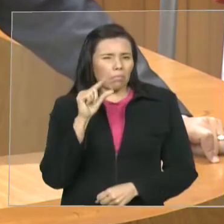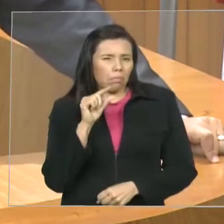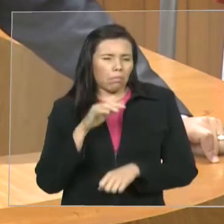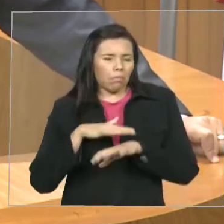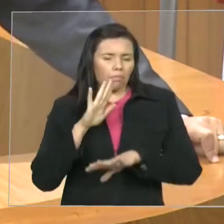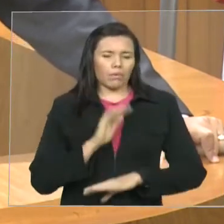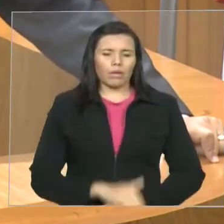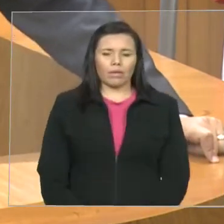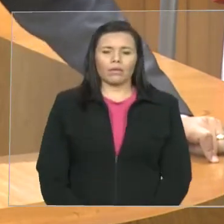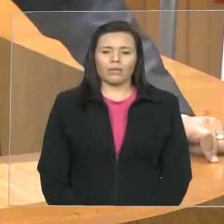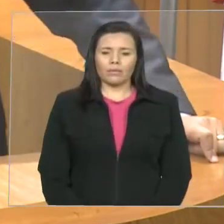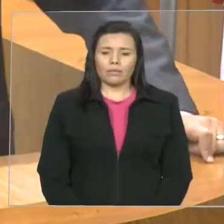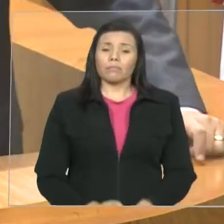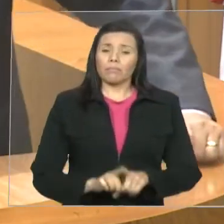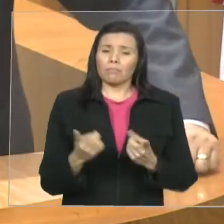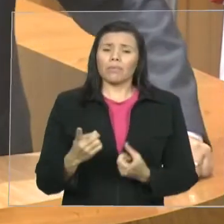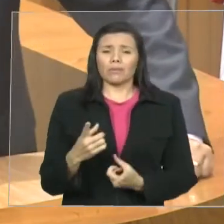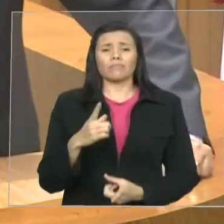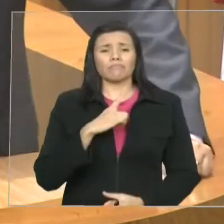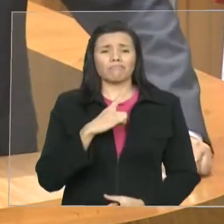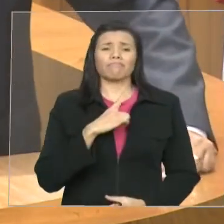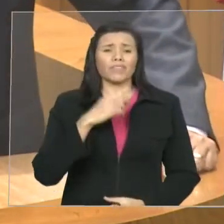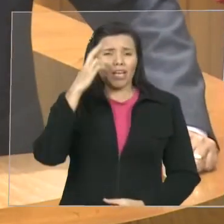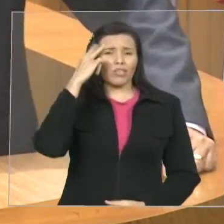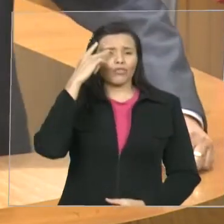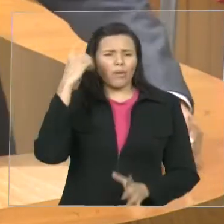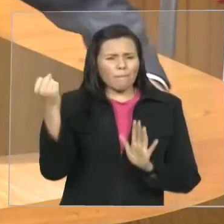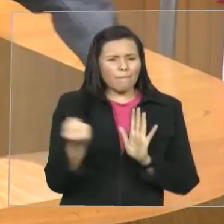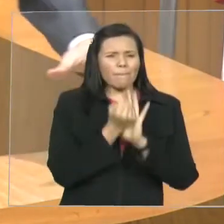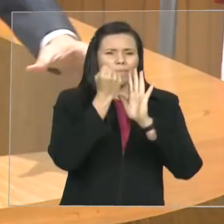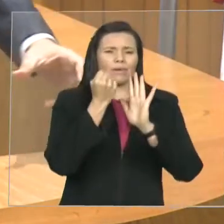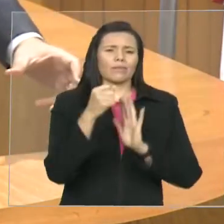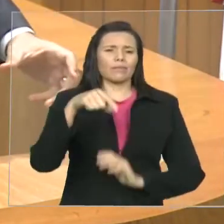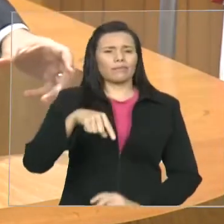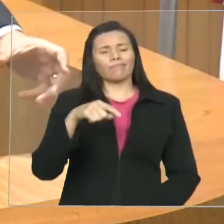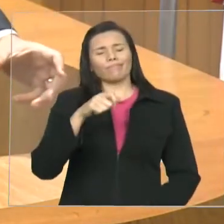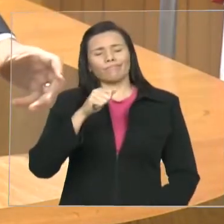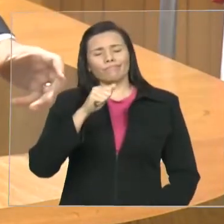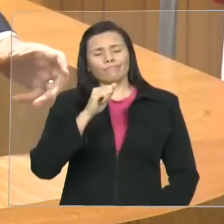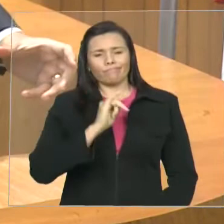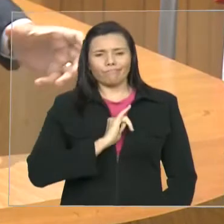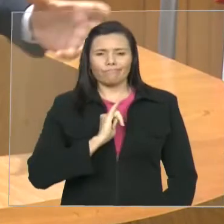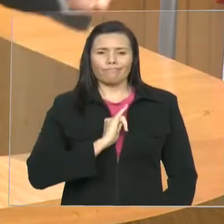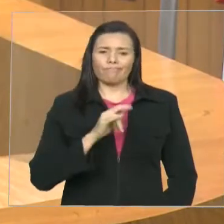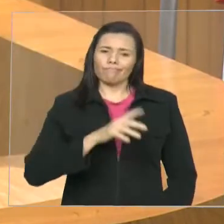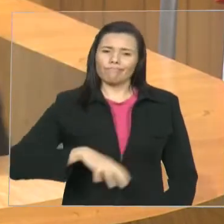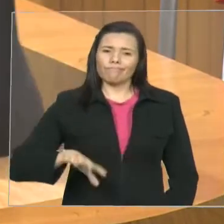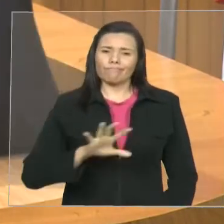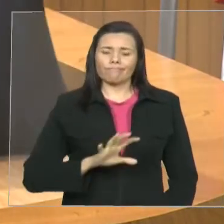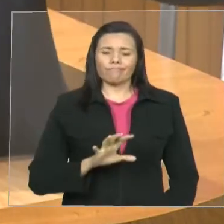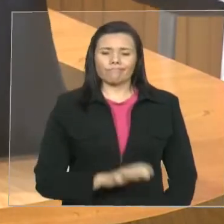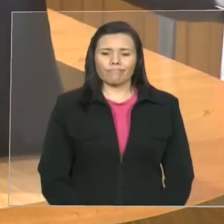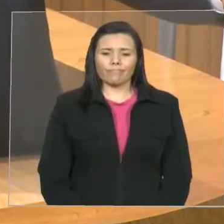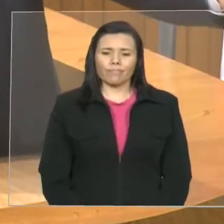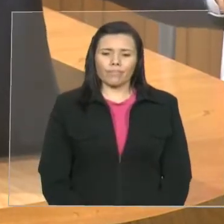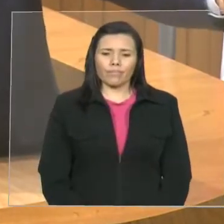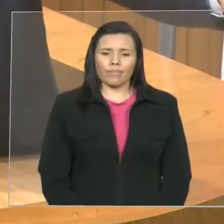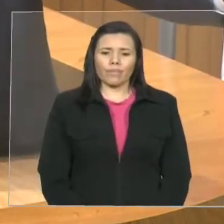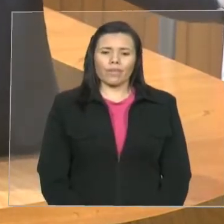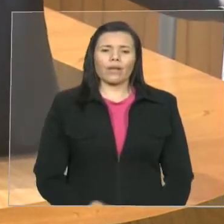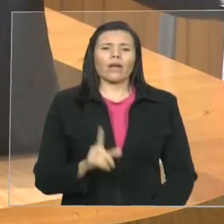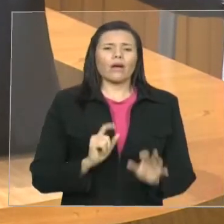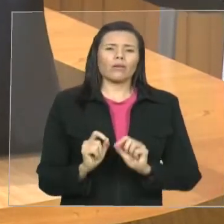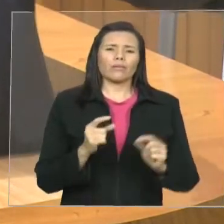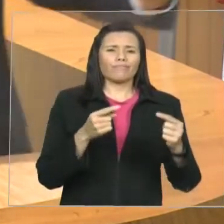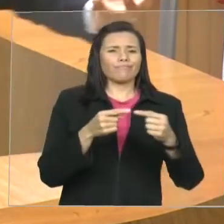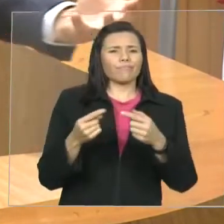famílias que têm parte da história de Imperatriz, parte com uma família, parte com outra